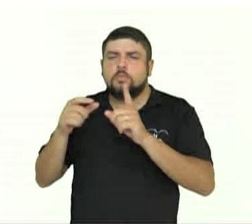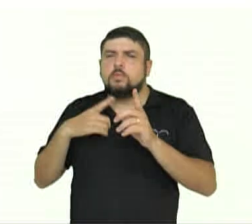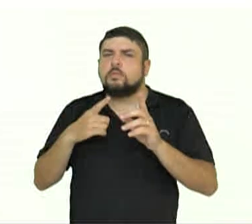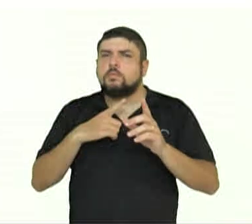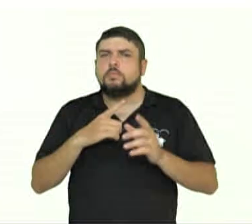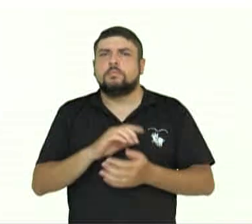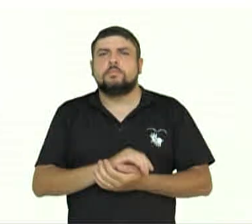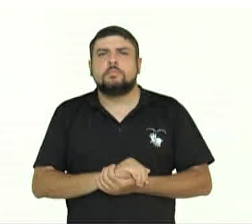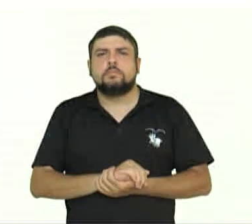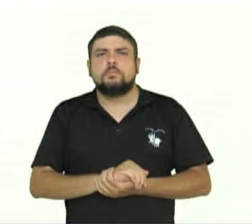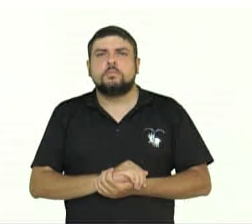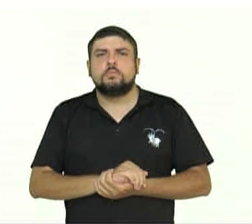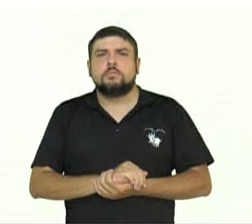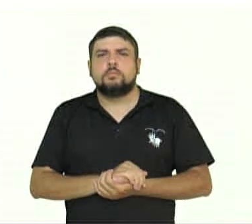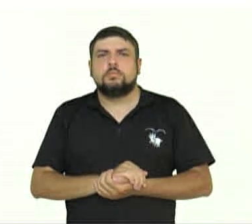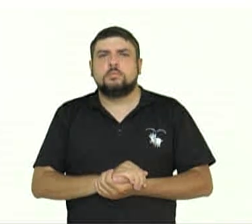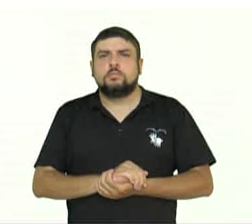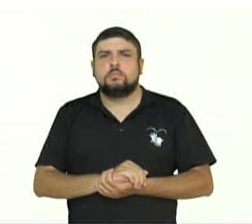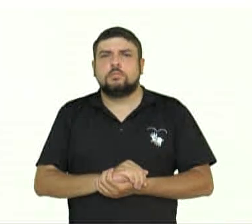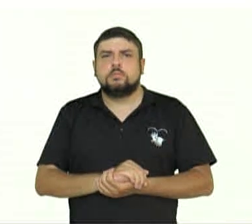adjetivos. Péssimo,